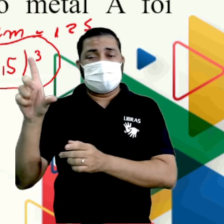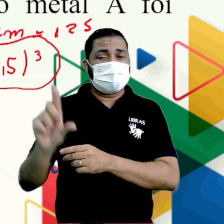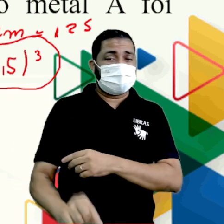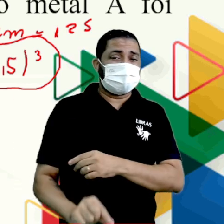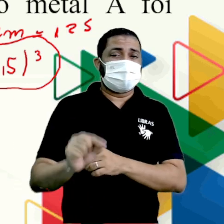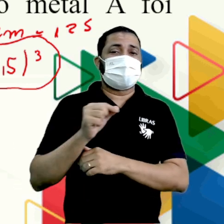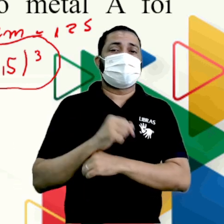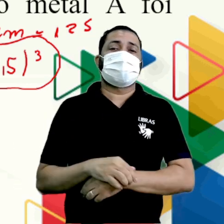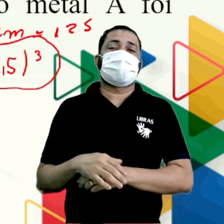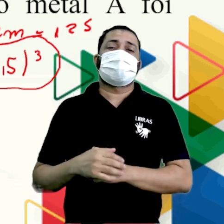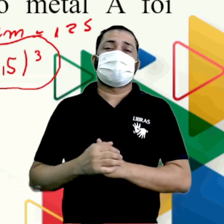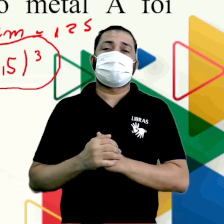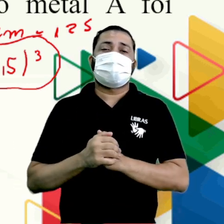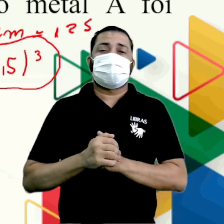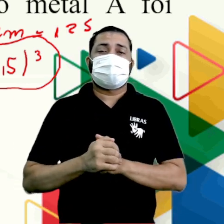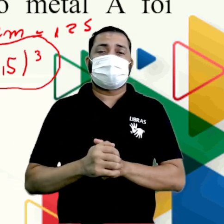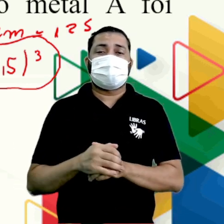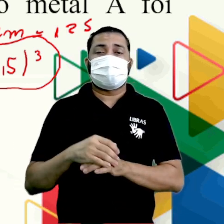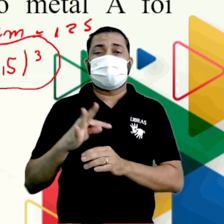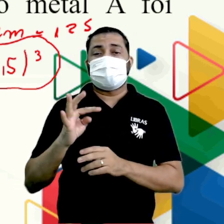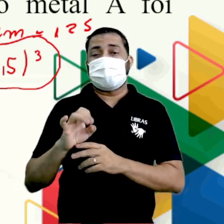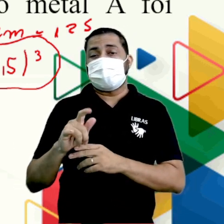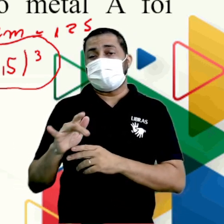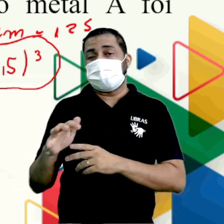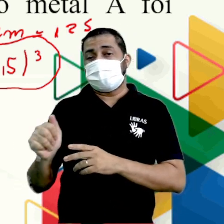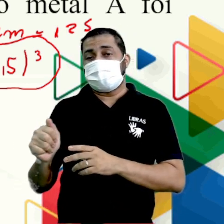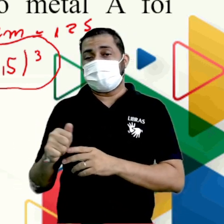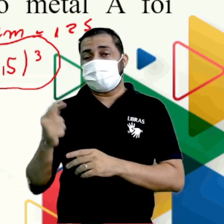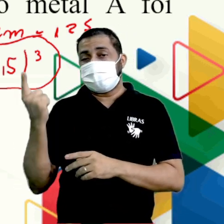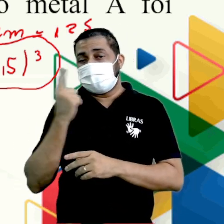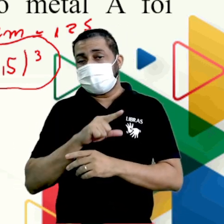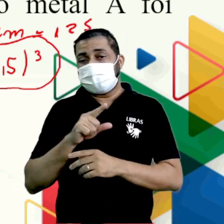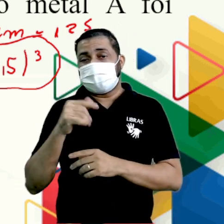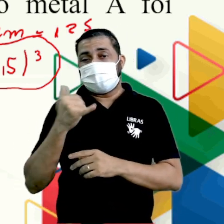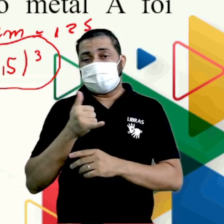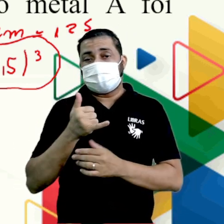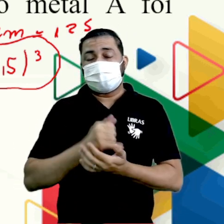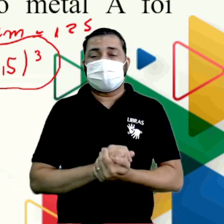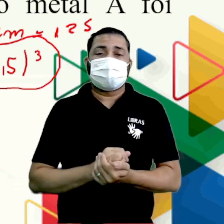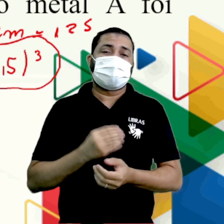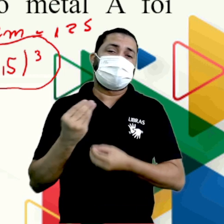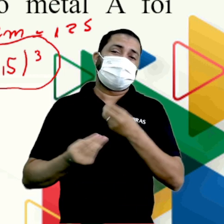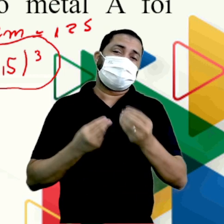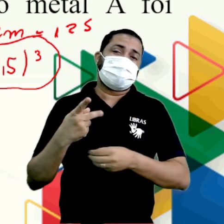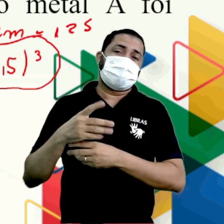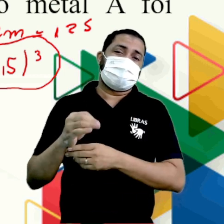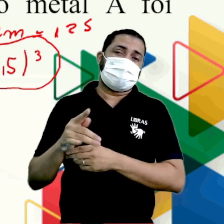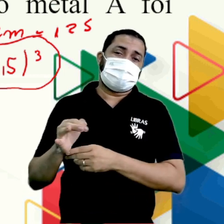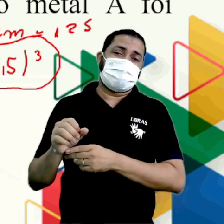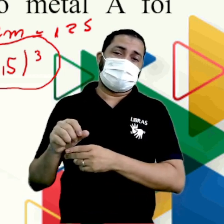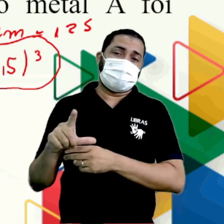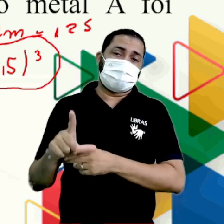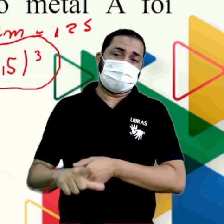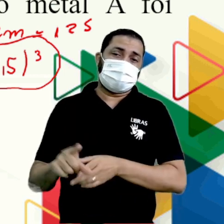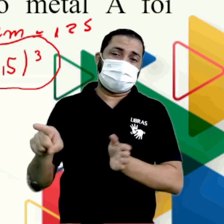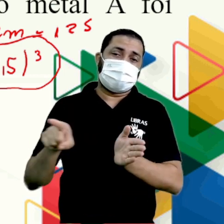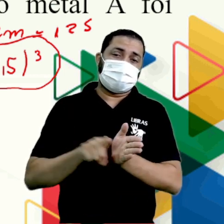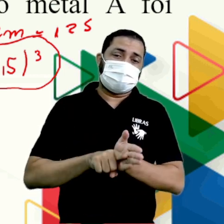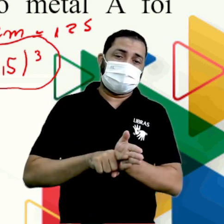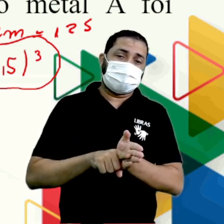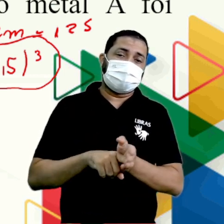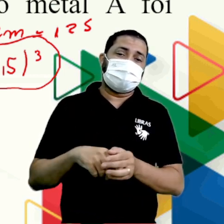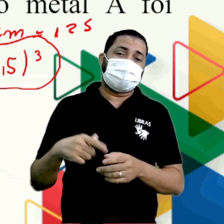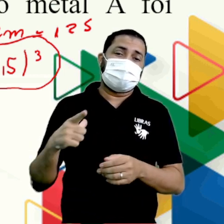redução. Potencial de redução é tendência para ganhar elétrons. Como o potencial dele é muito negativo, então, na verdade, ele